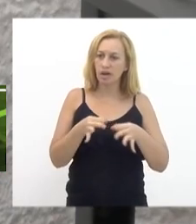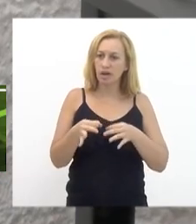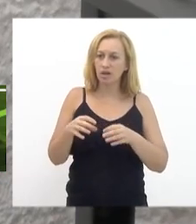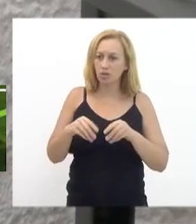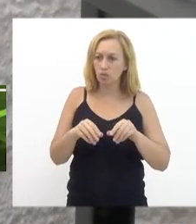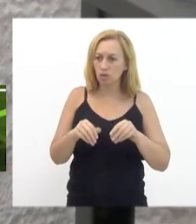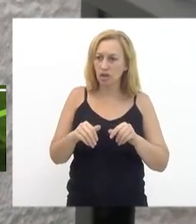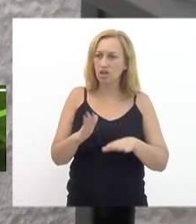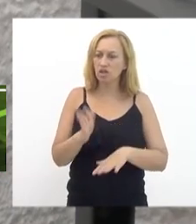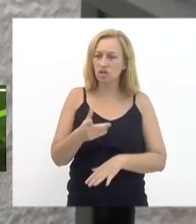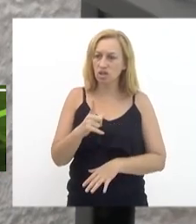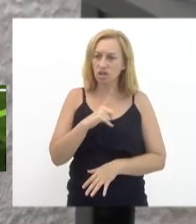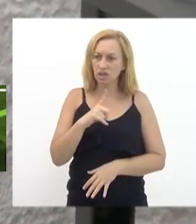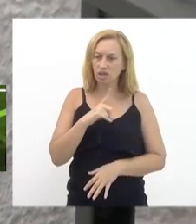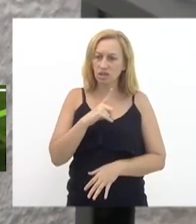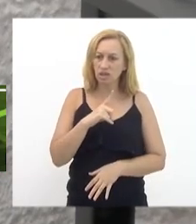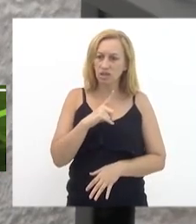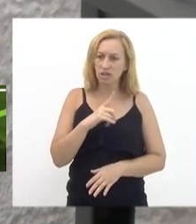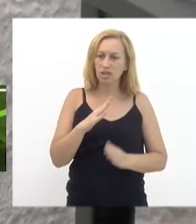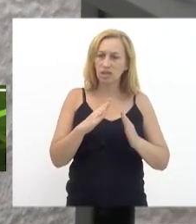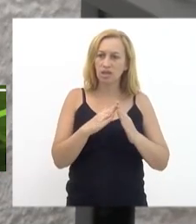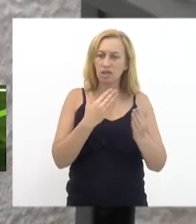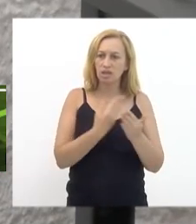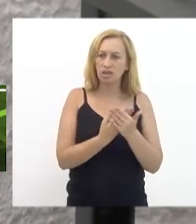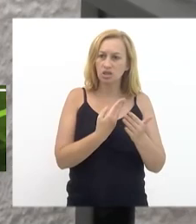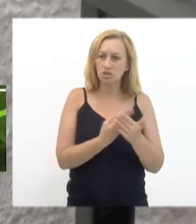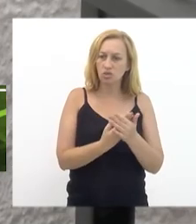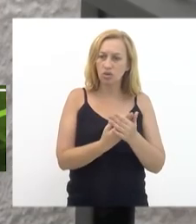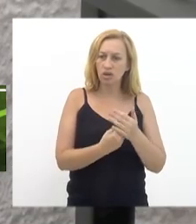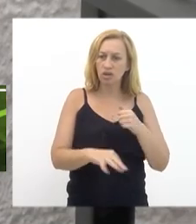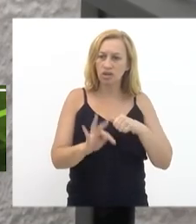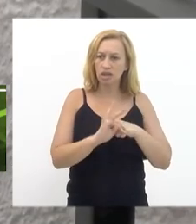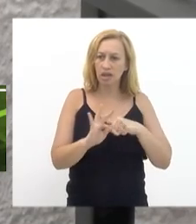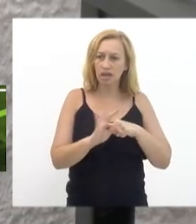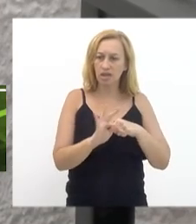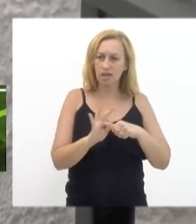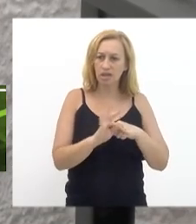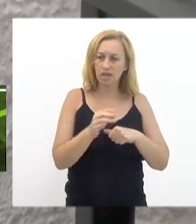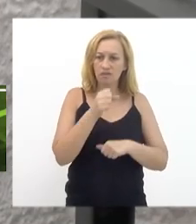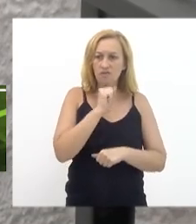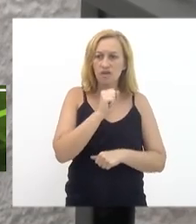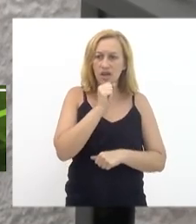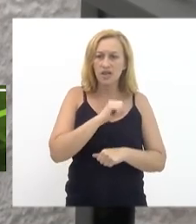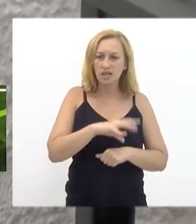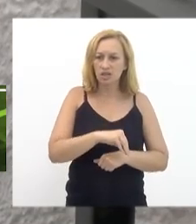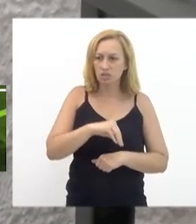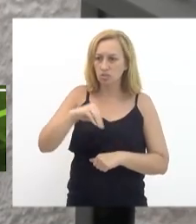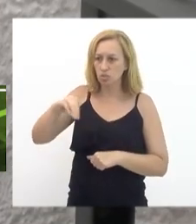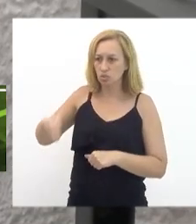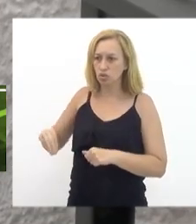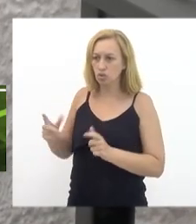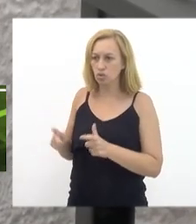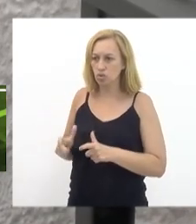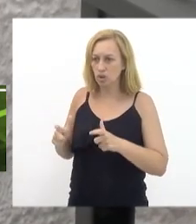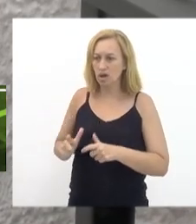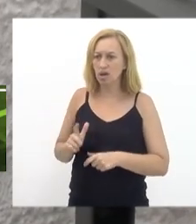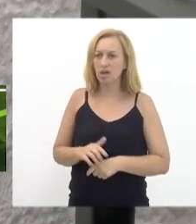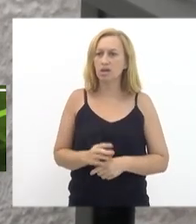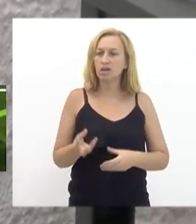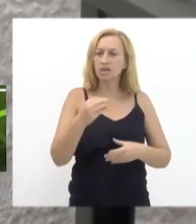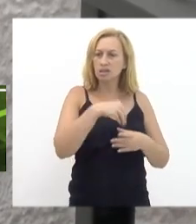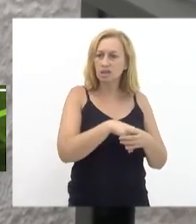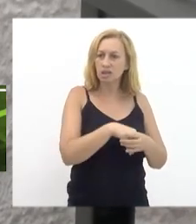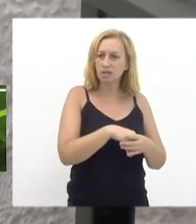terreno que já existe que era antiga escola da Faetec e foi foi foi retirada de lá e dentro